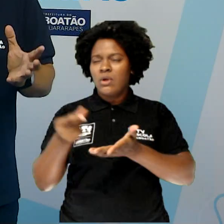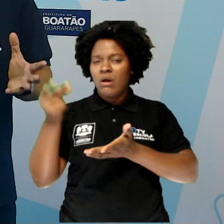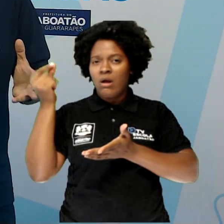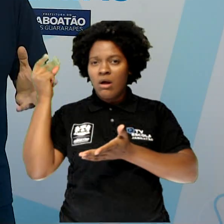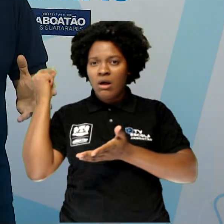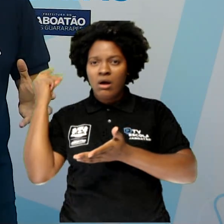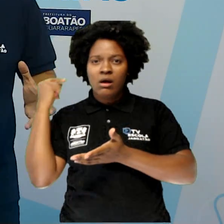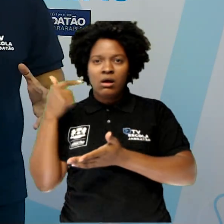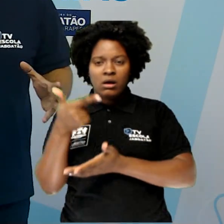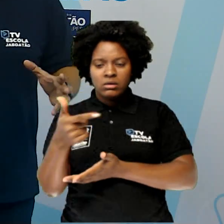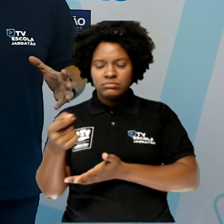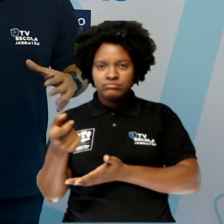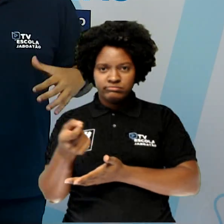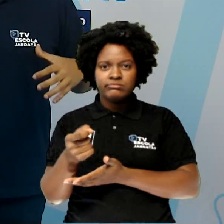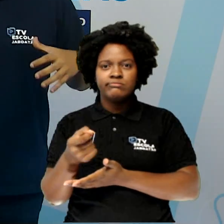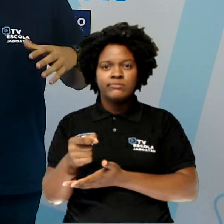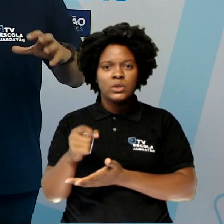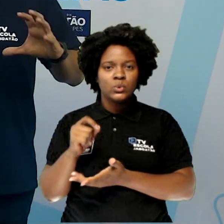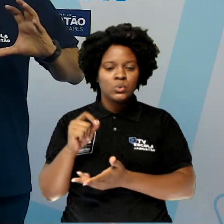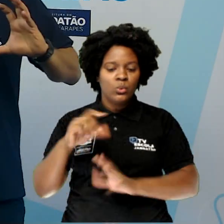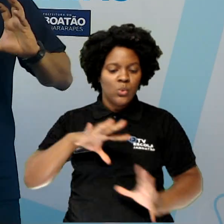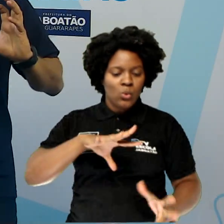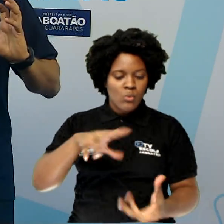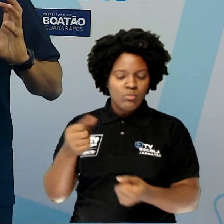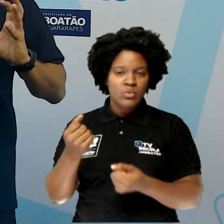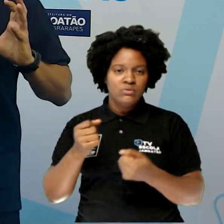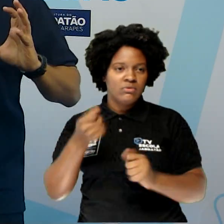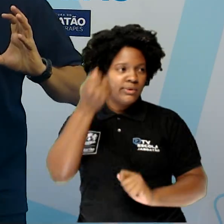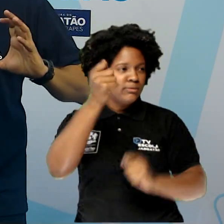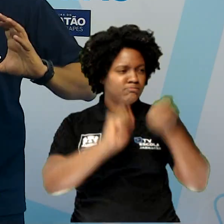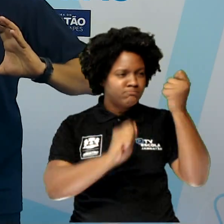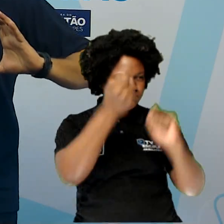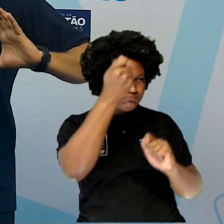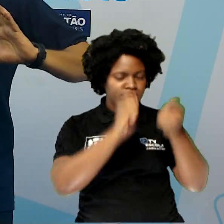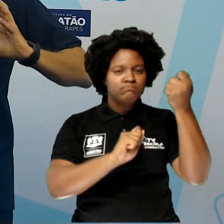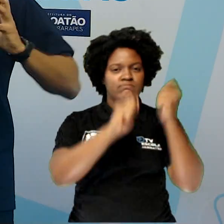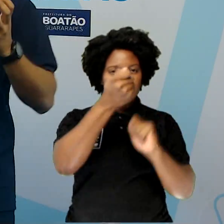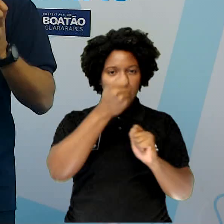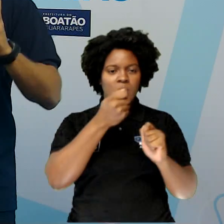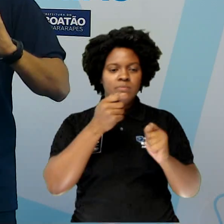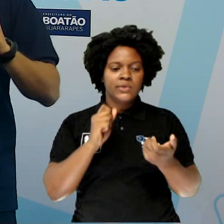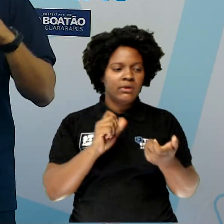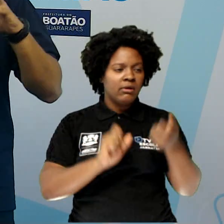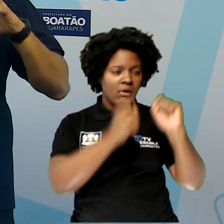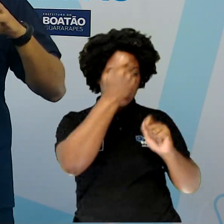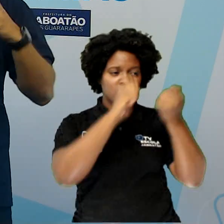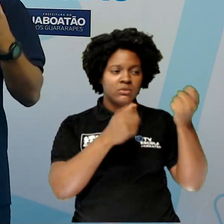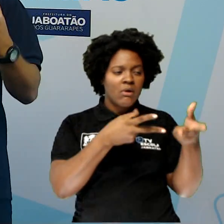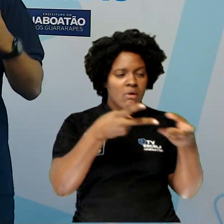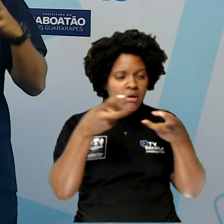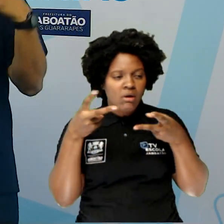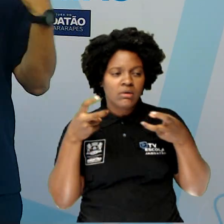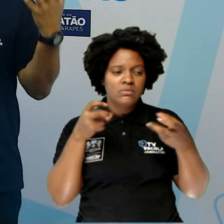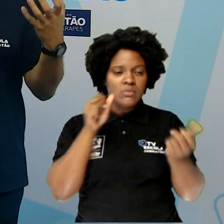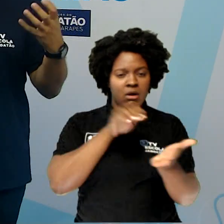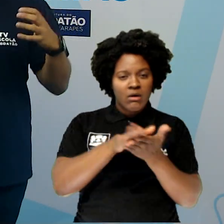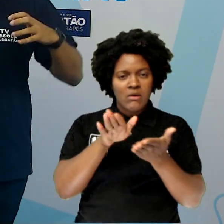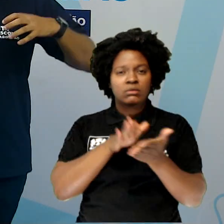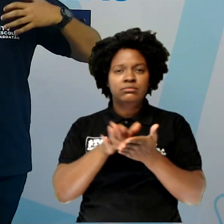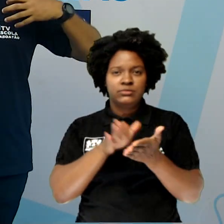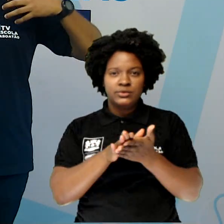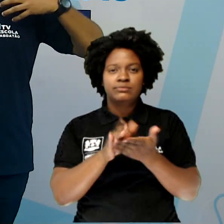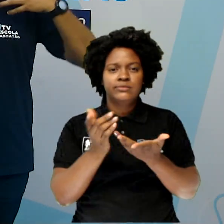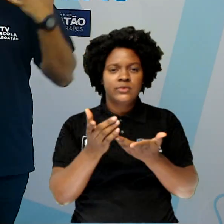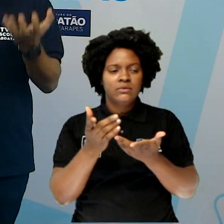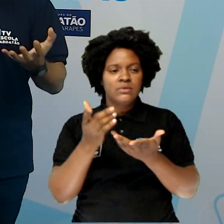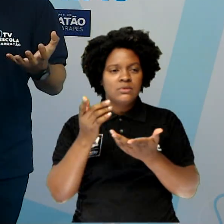se industrializando, só que a indústria ela percebeu que o consumo deveria ser a arma principal